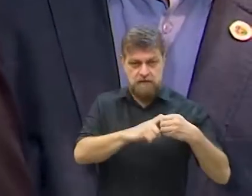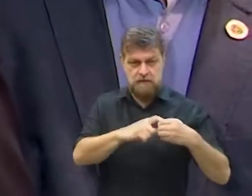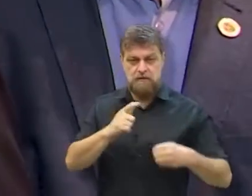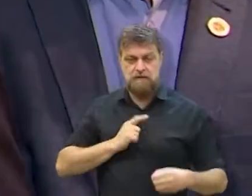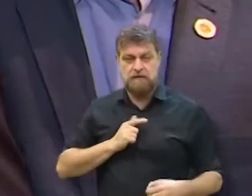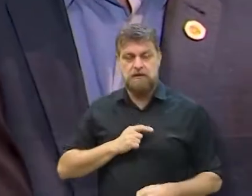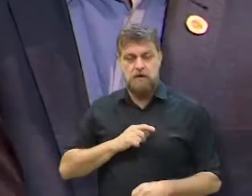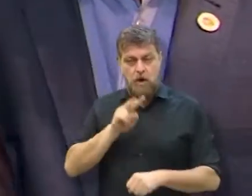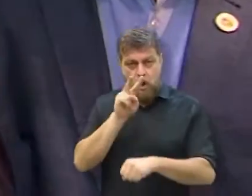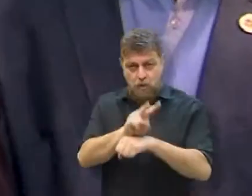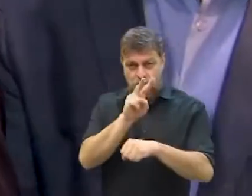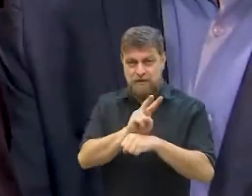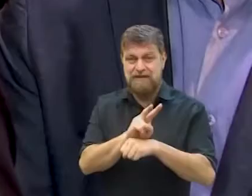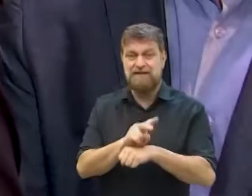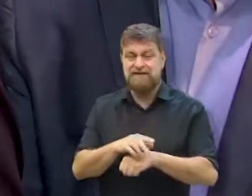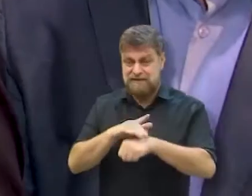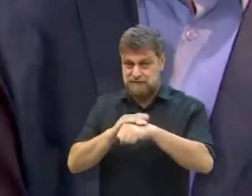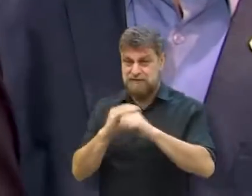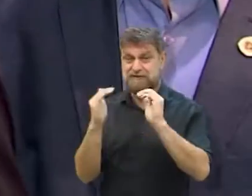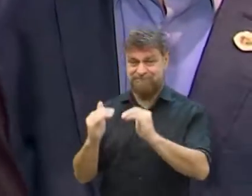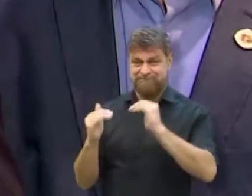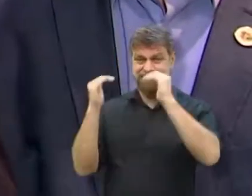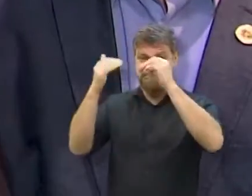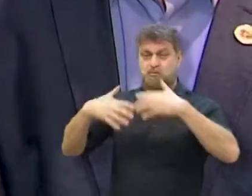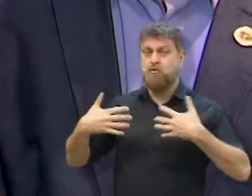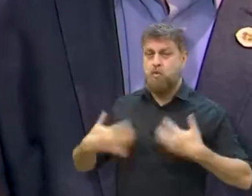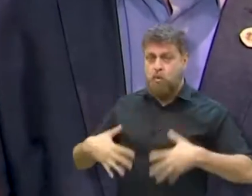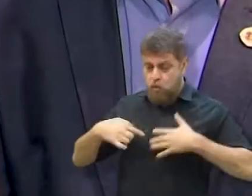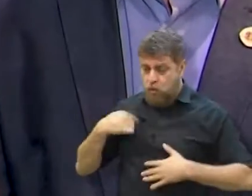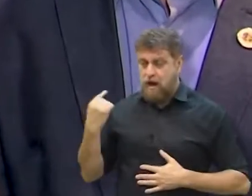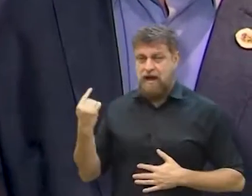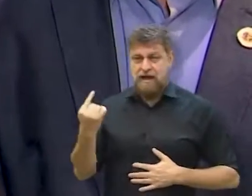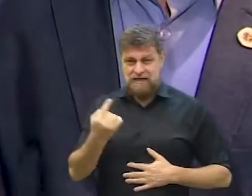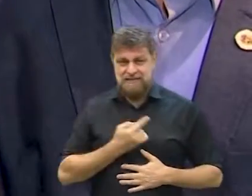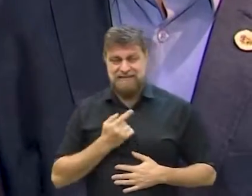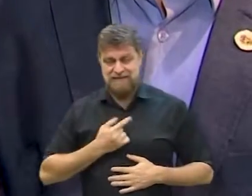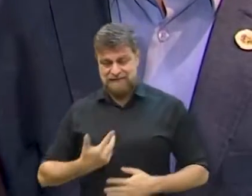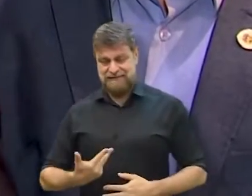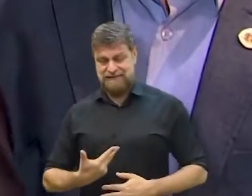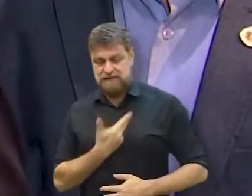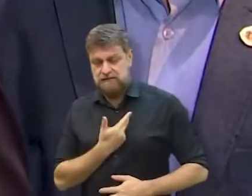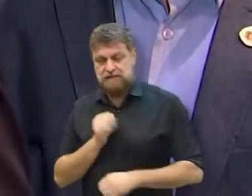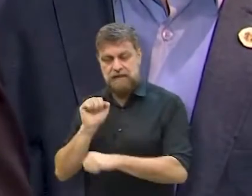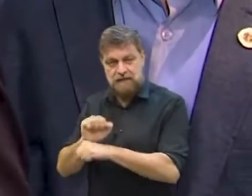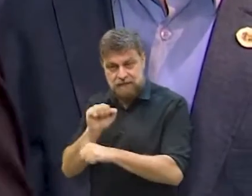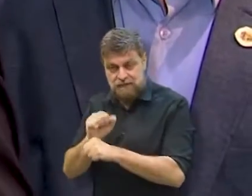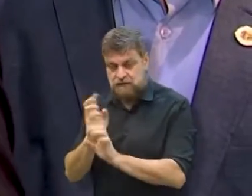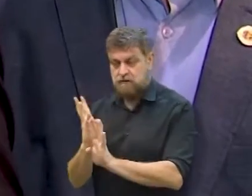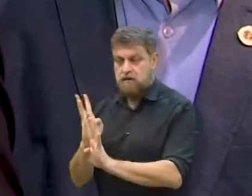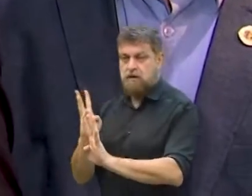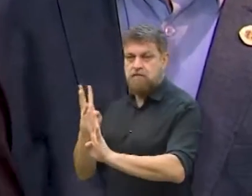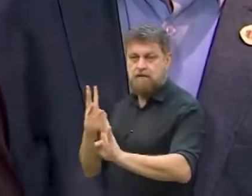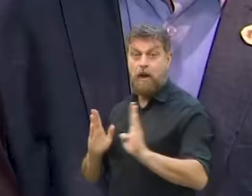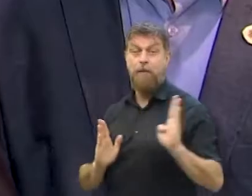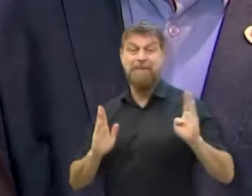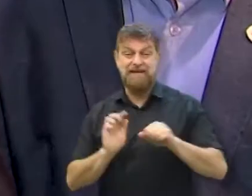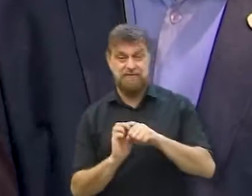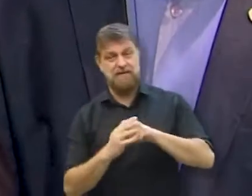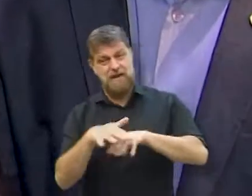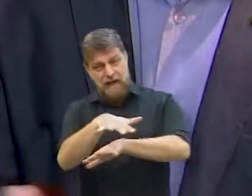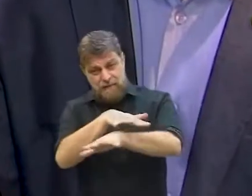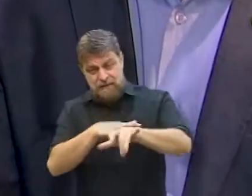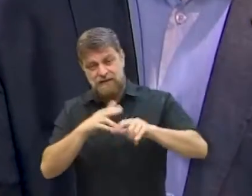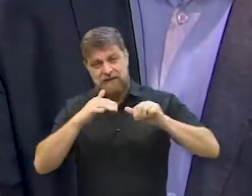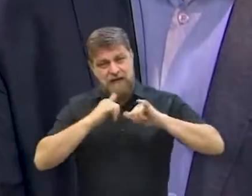convênio nosso, cuida da alta complexidade. A gente ficou aí com uma quantidade enorme de cirurgias represada por esse período